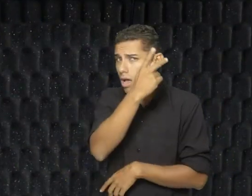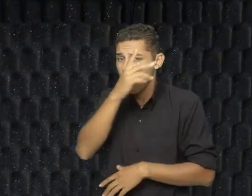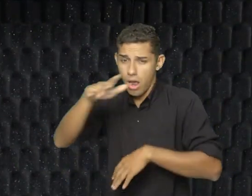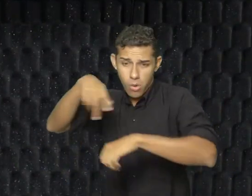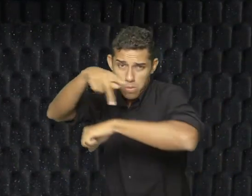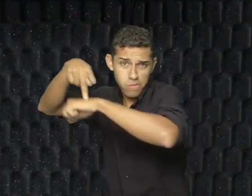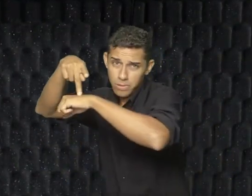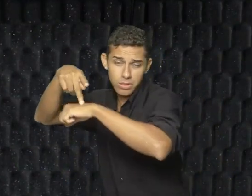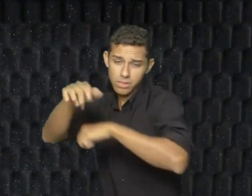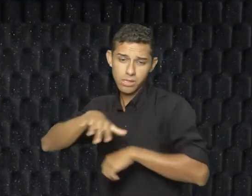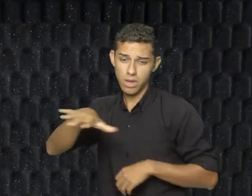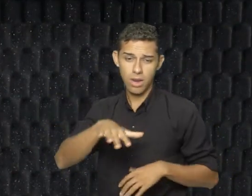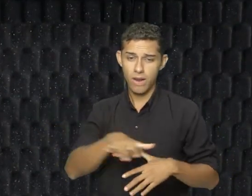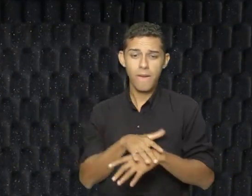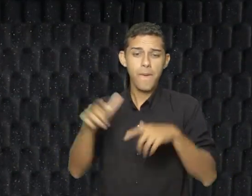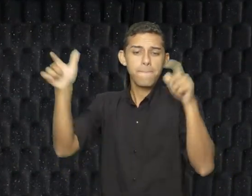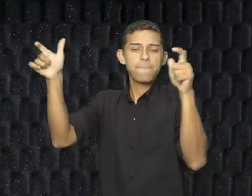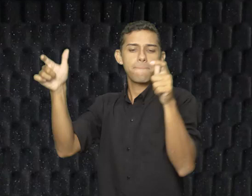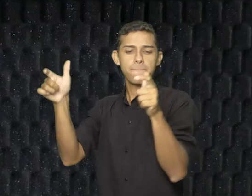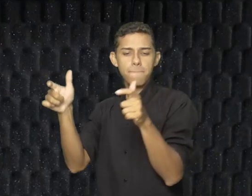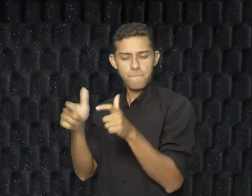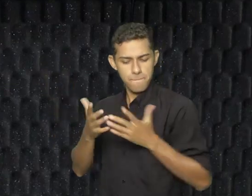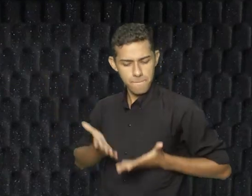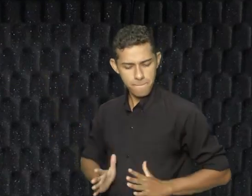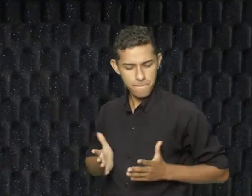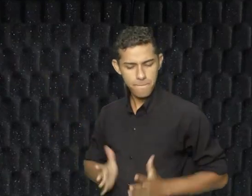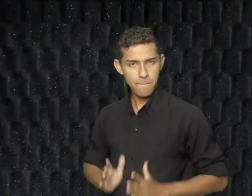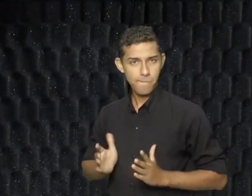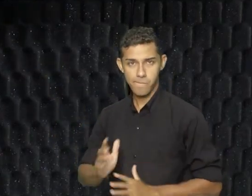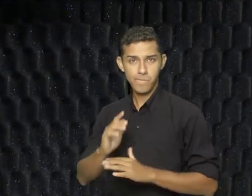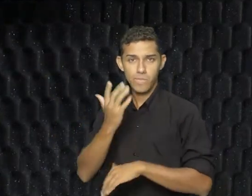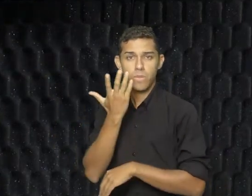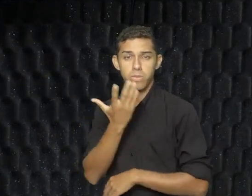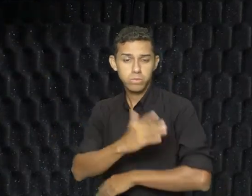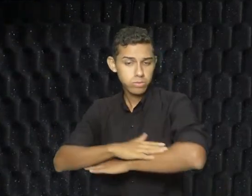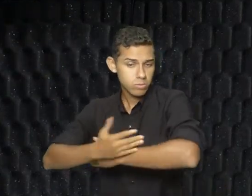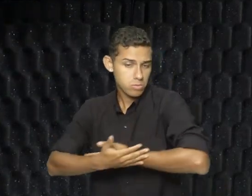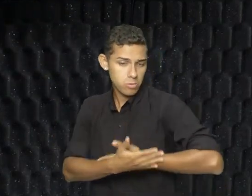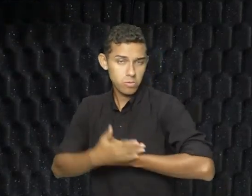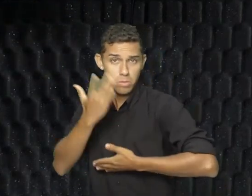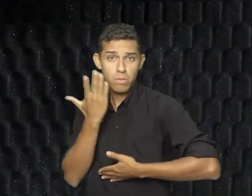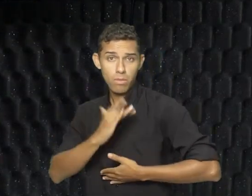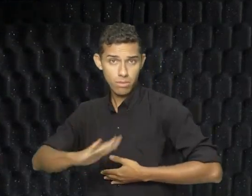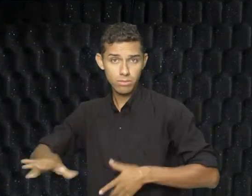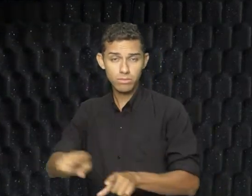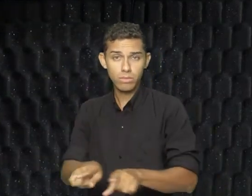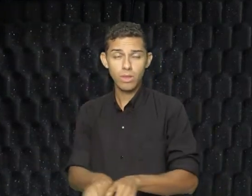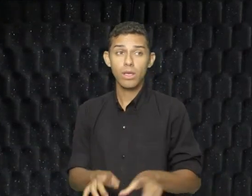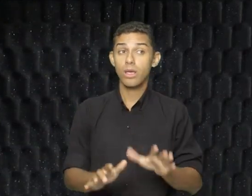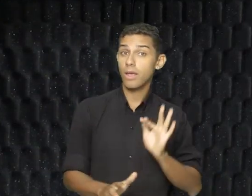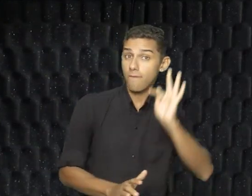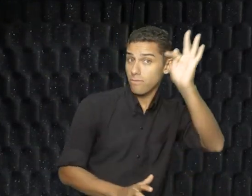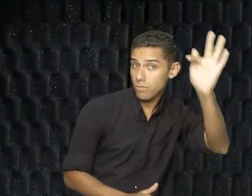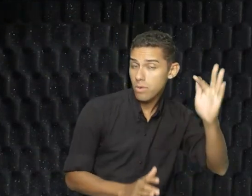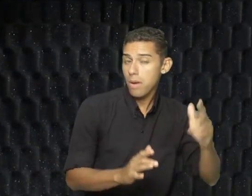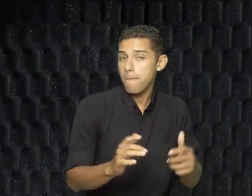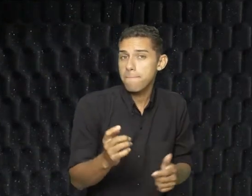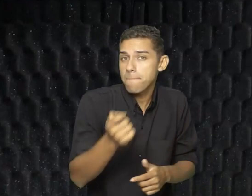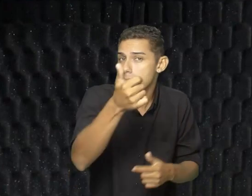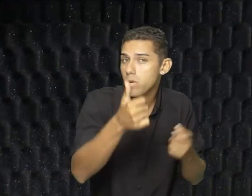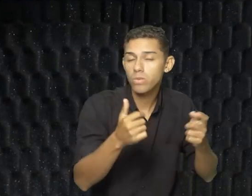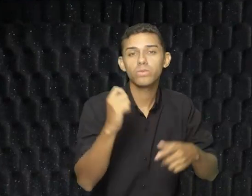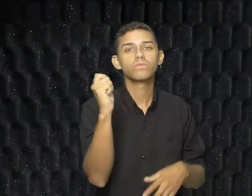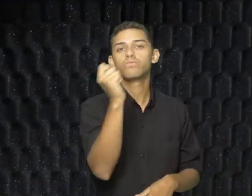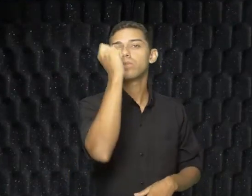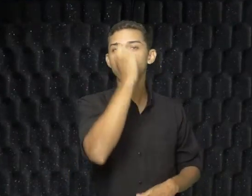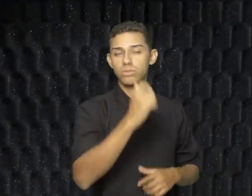natalidade. Se você tem baixa natalidade, significa dizer que eu tenho poucas crianças. E no futuro bem próximo, poucos adultos.